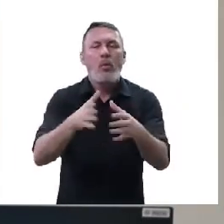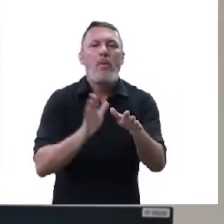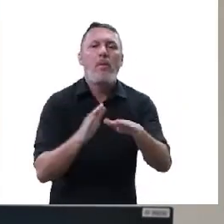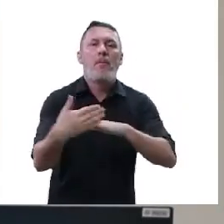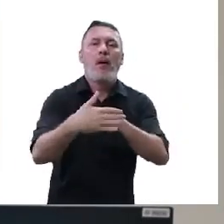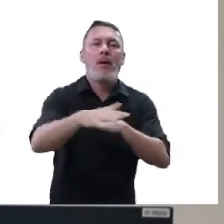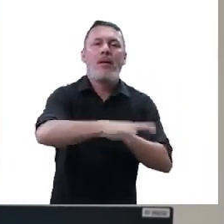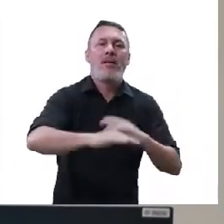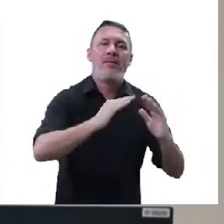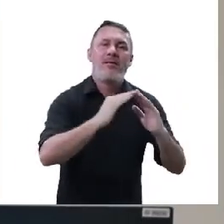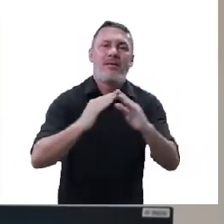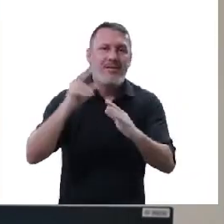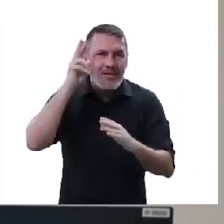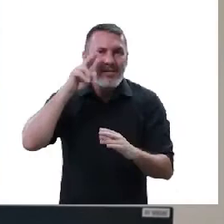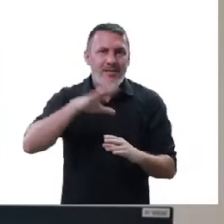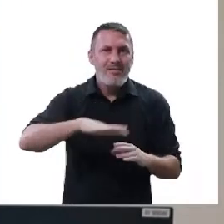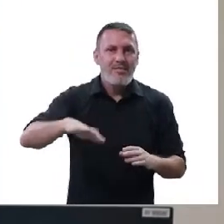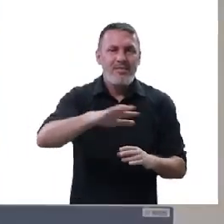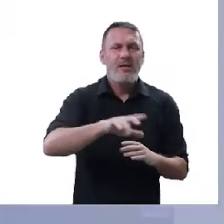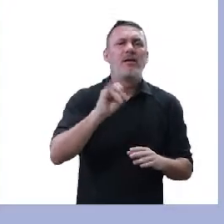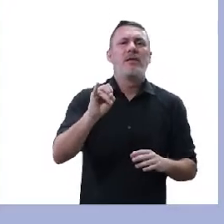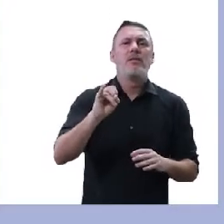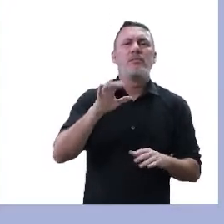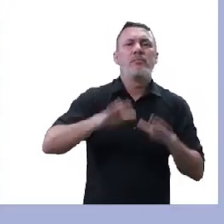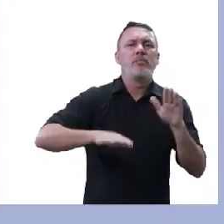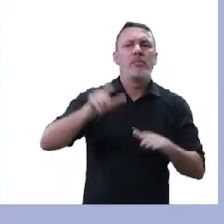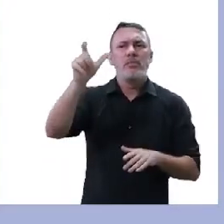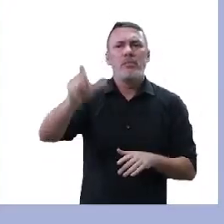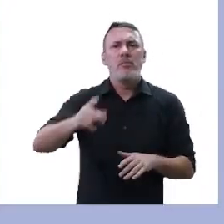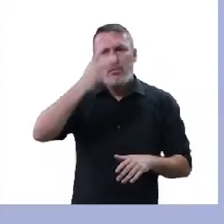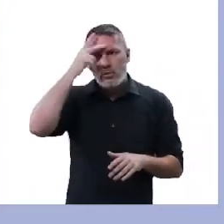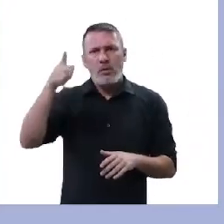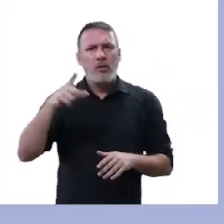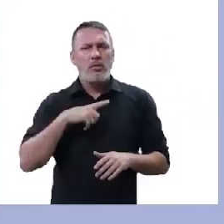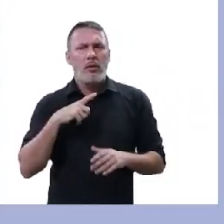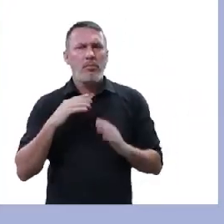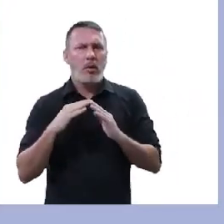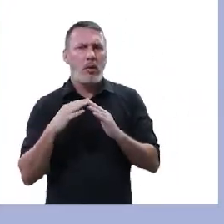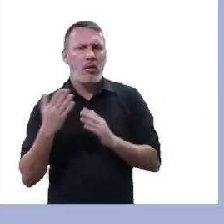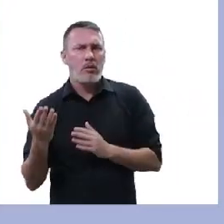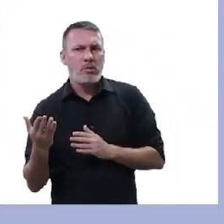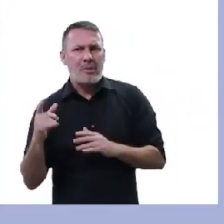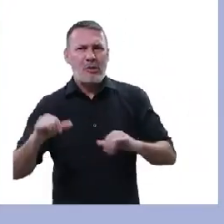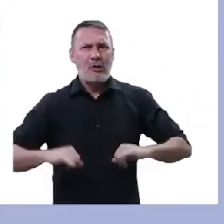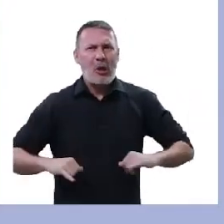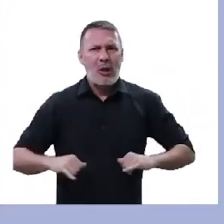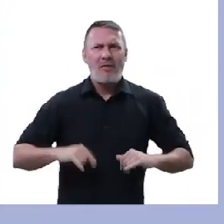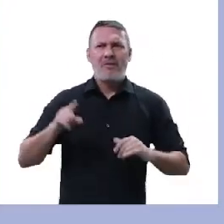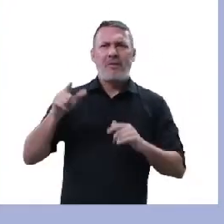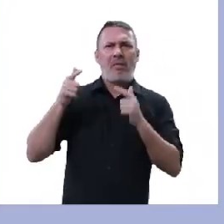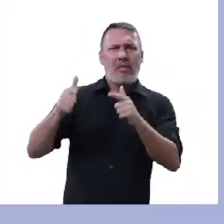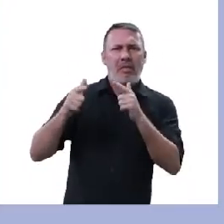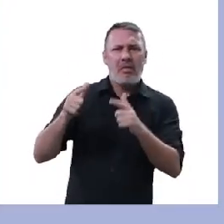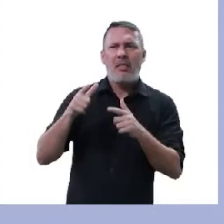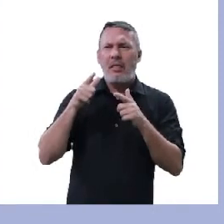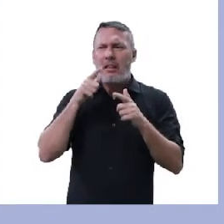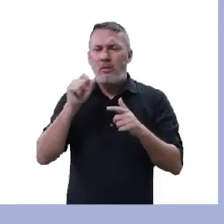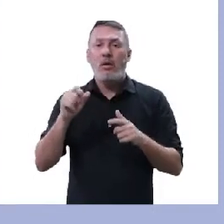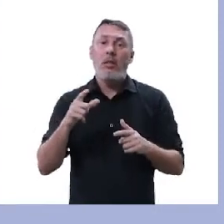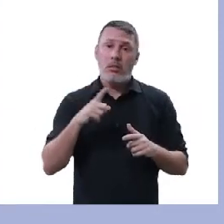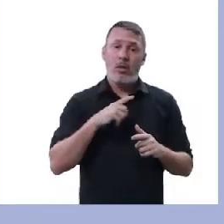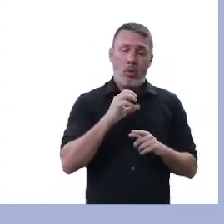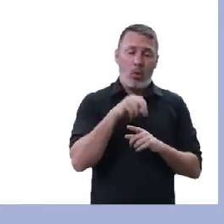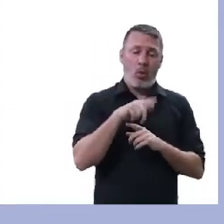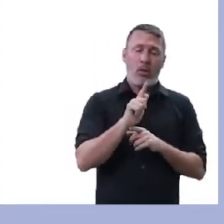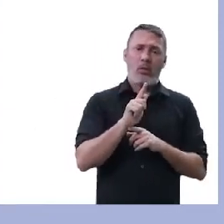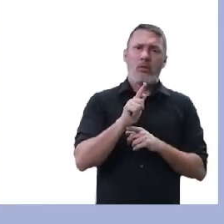comunidade? Então, se você acha um determinado morador, né, mudou para um determinado local e ele está sofrendo esse preconceito, por que a